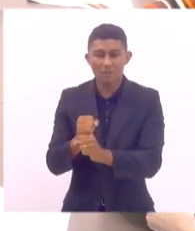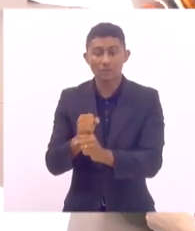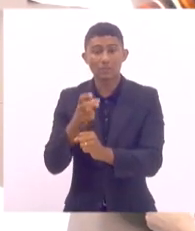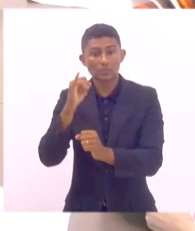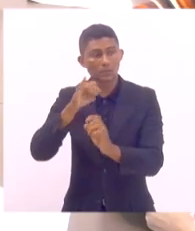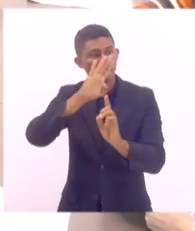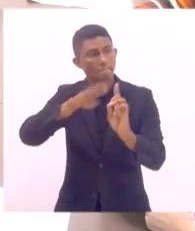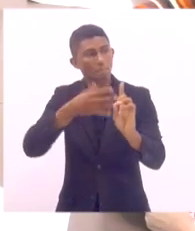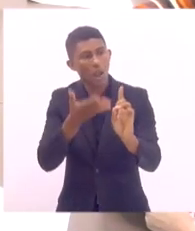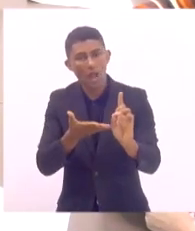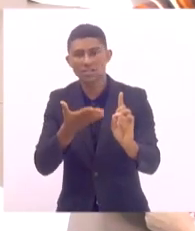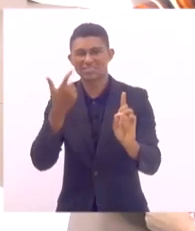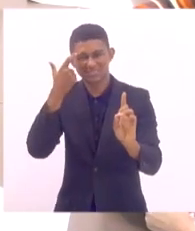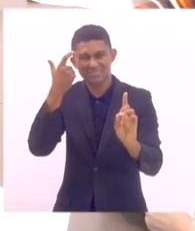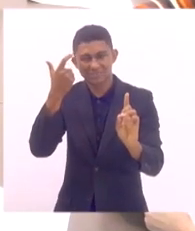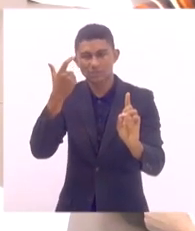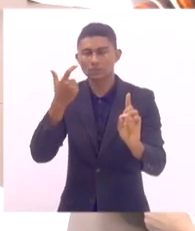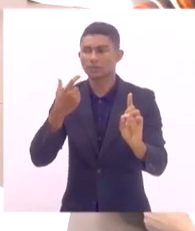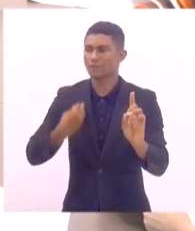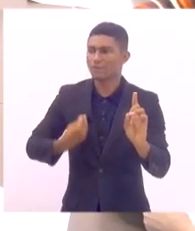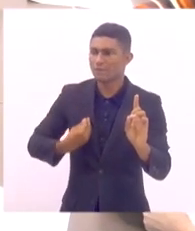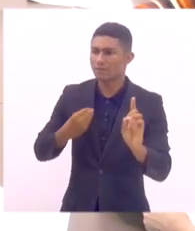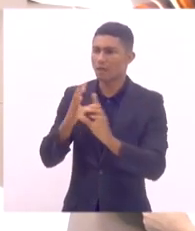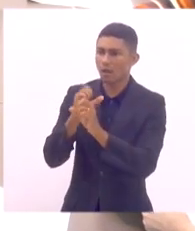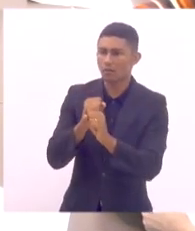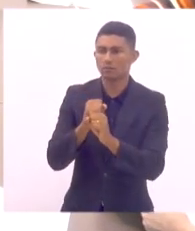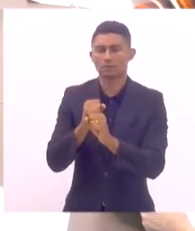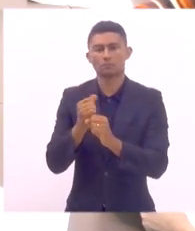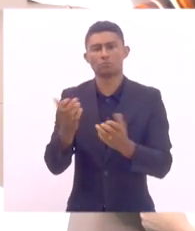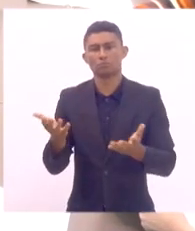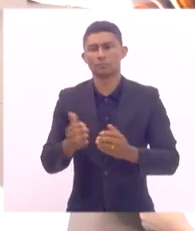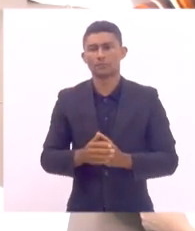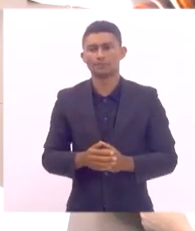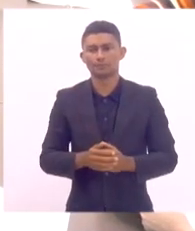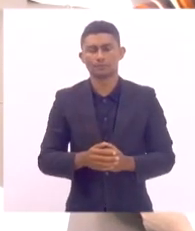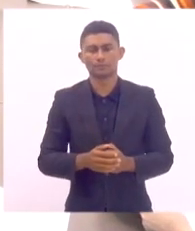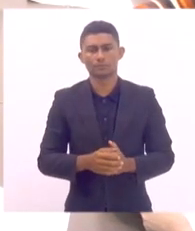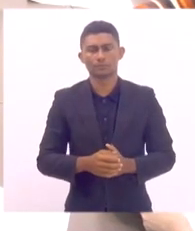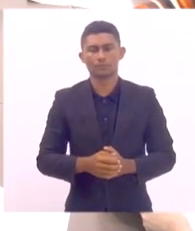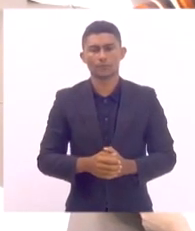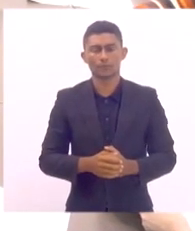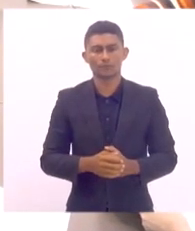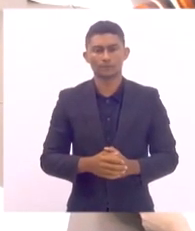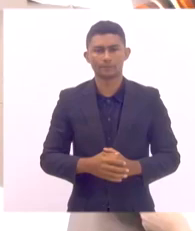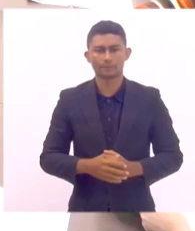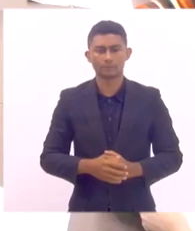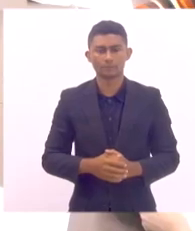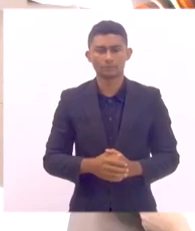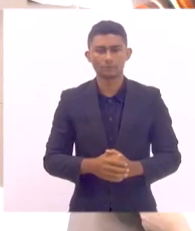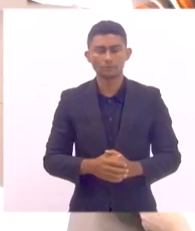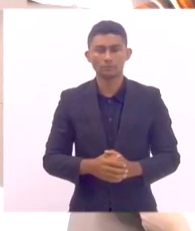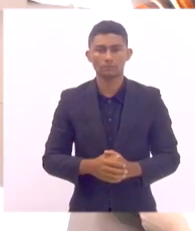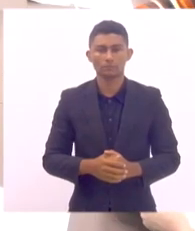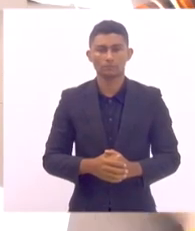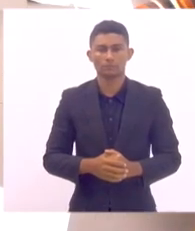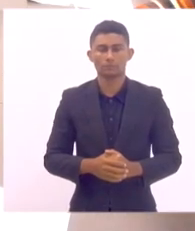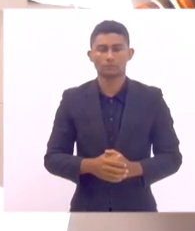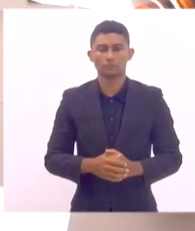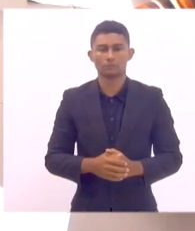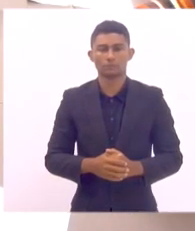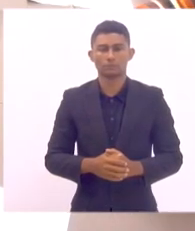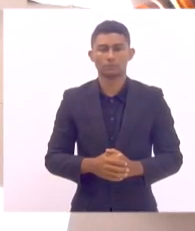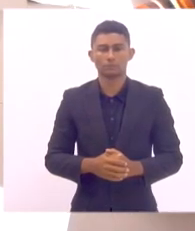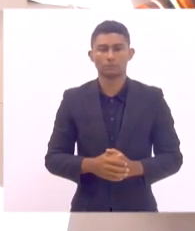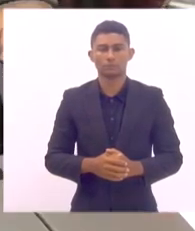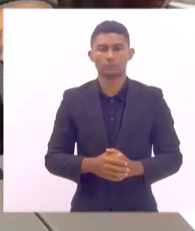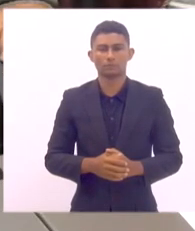polêmicas. Presidente, eu não peço verificação. Eu só tenho direito de me abster ou assinar lá meu voto